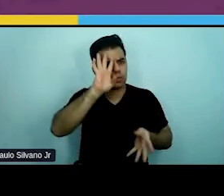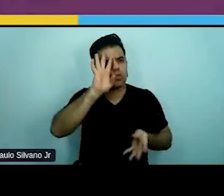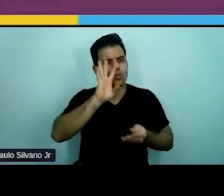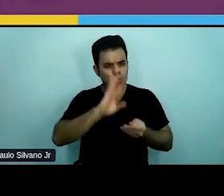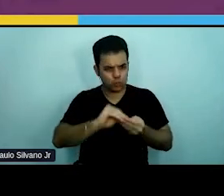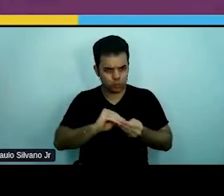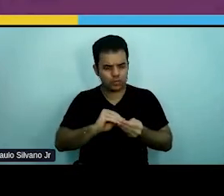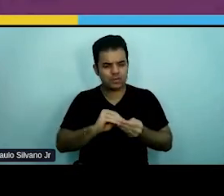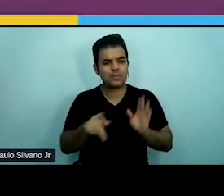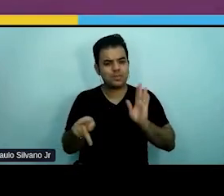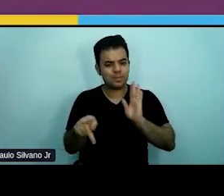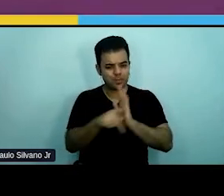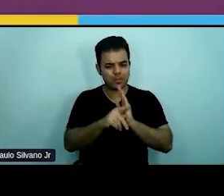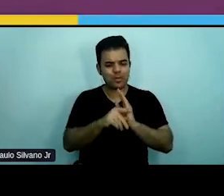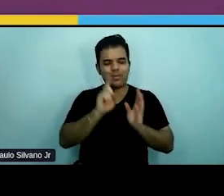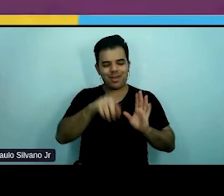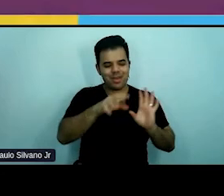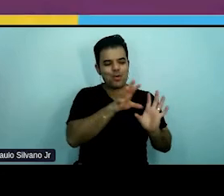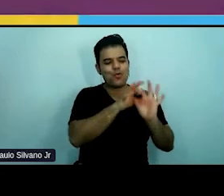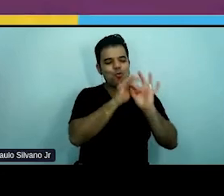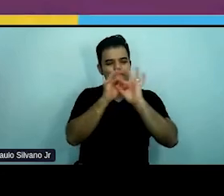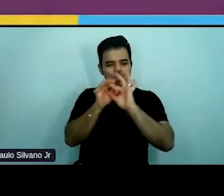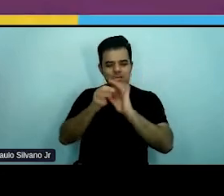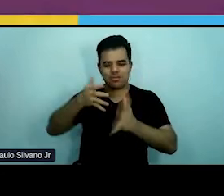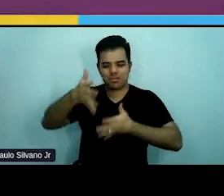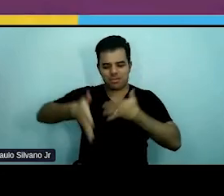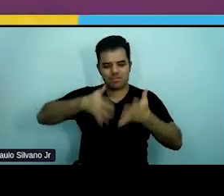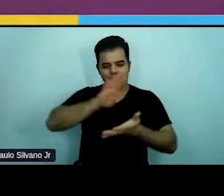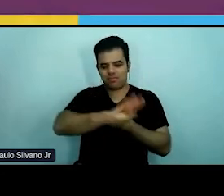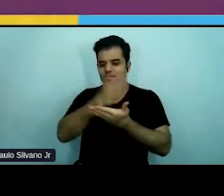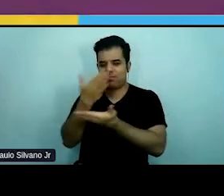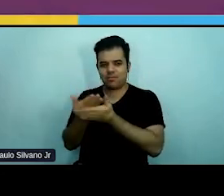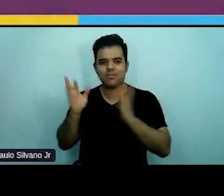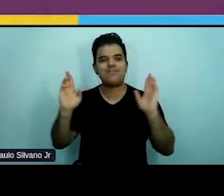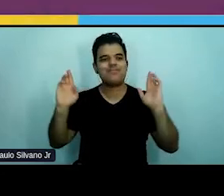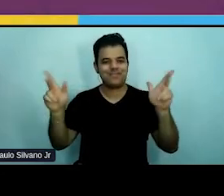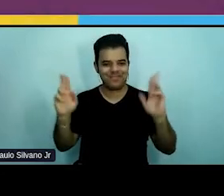aí contextos de tradução diferentes.